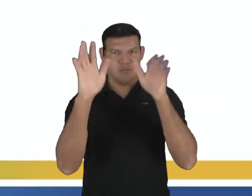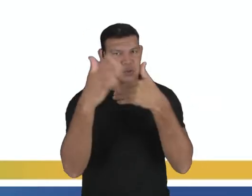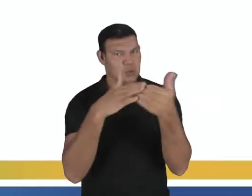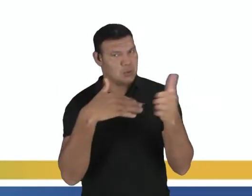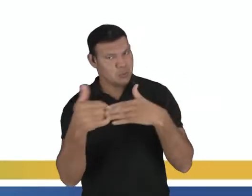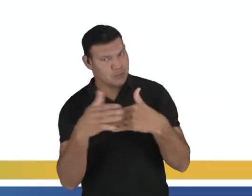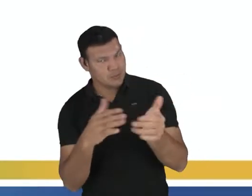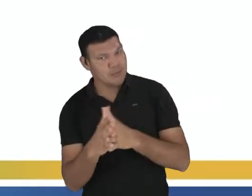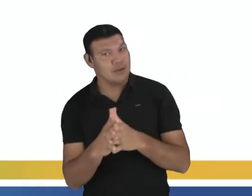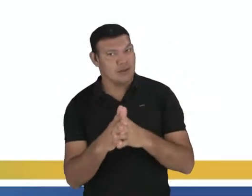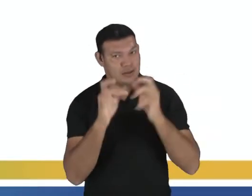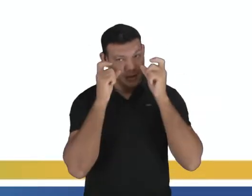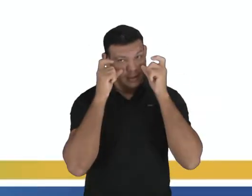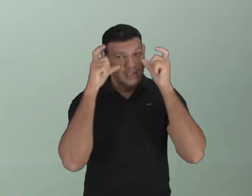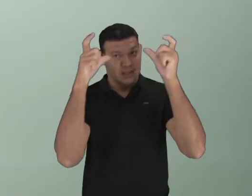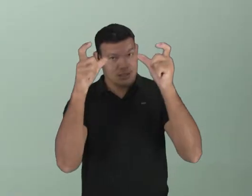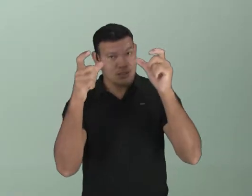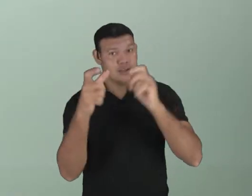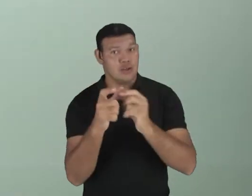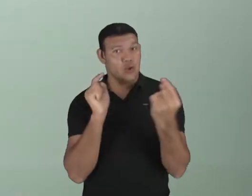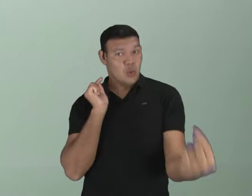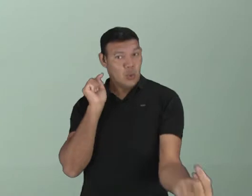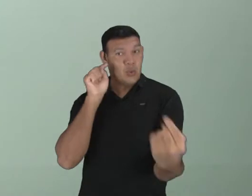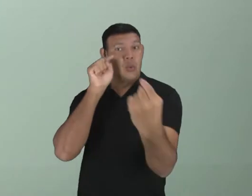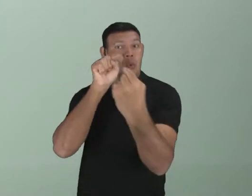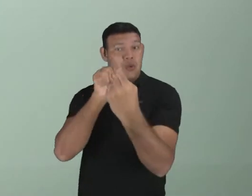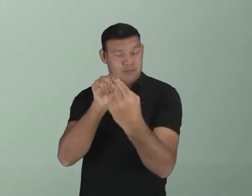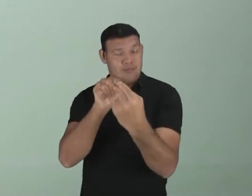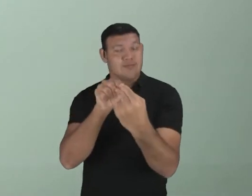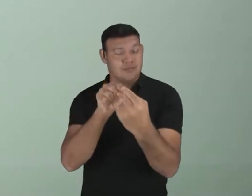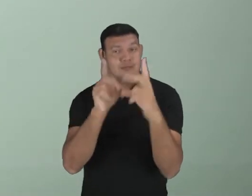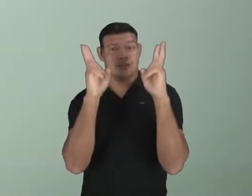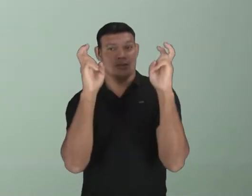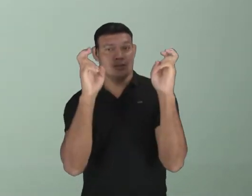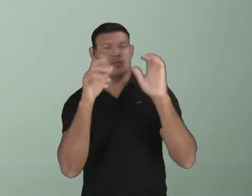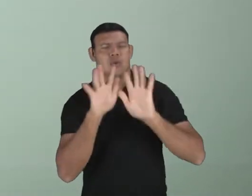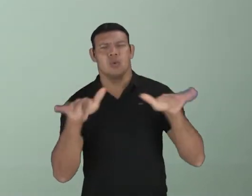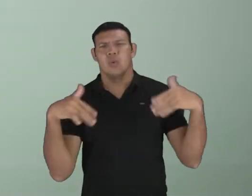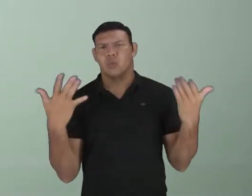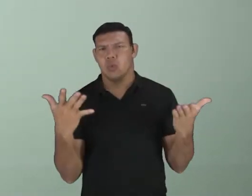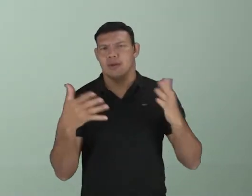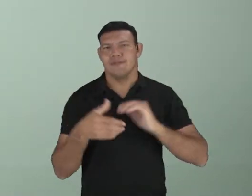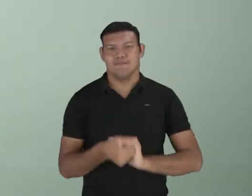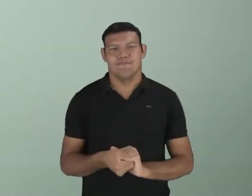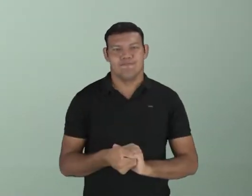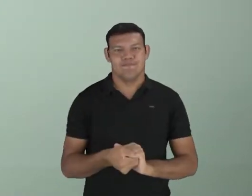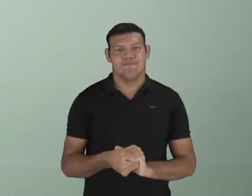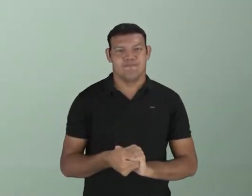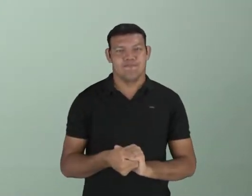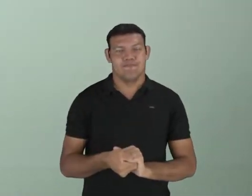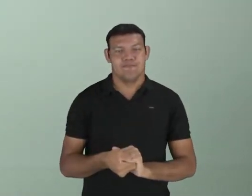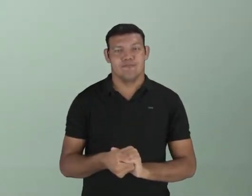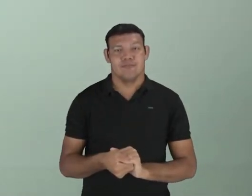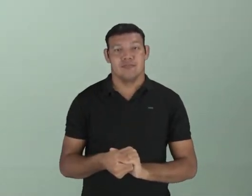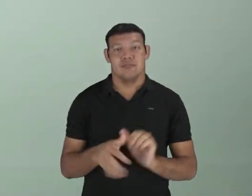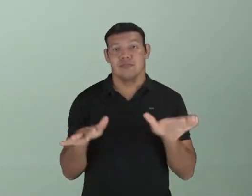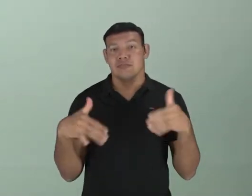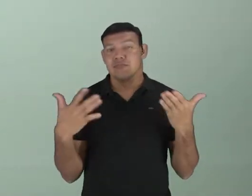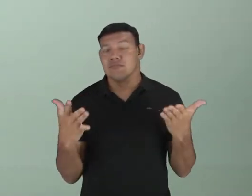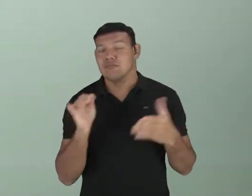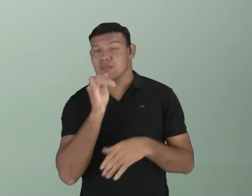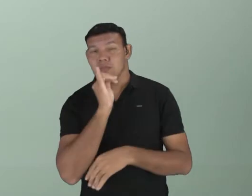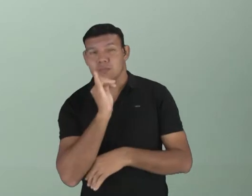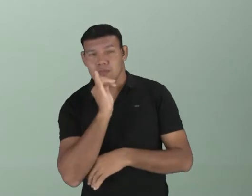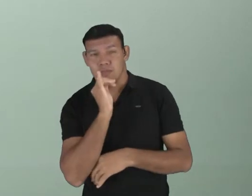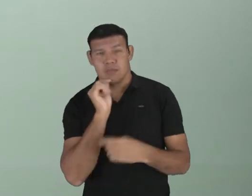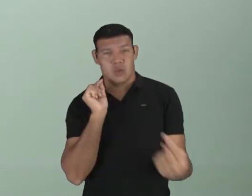nós vamos ficar atentos aí à finalidade desse tema. Qual finalidade eu pretendo atingir? Por exemplo,